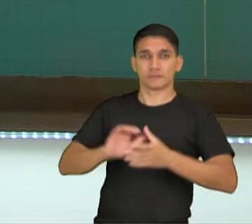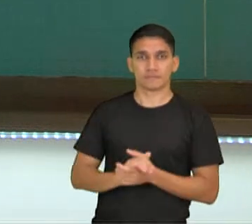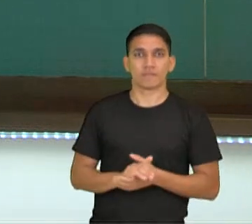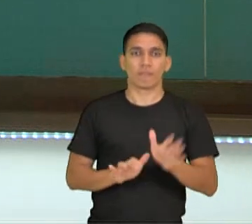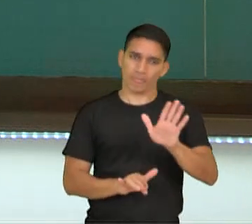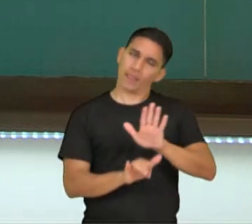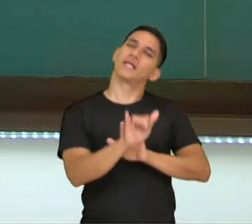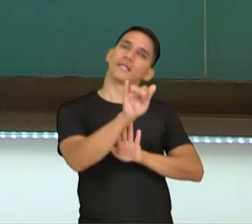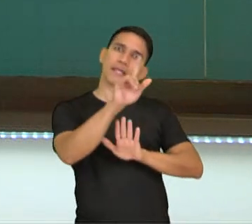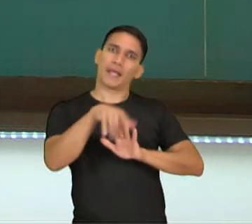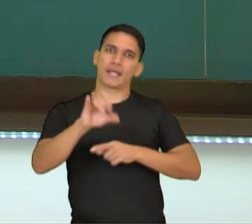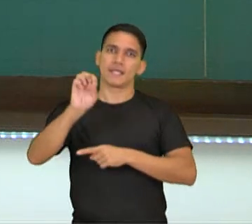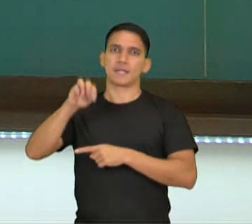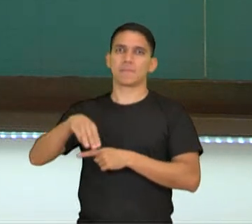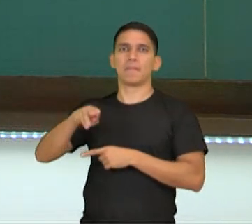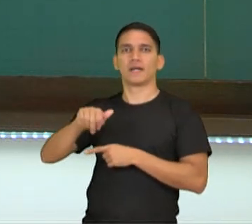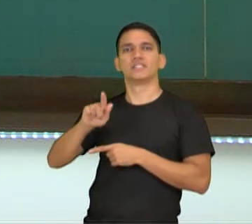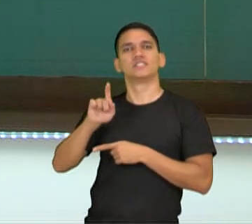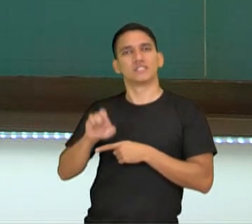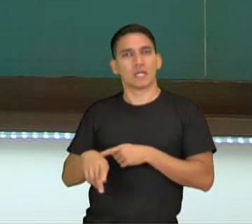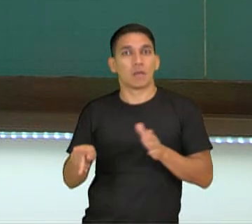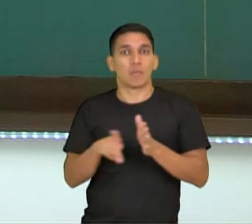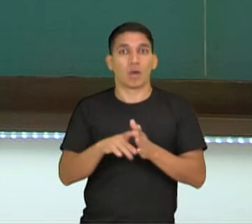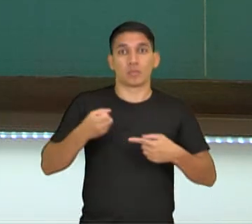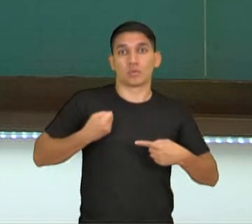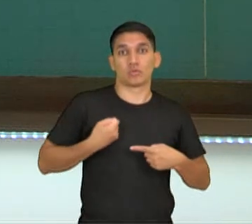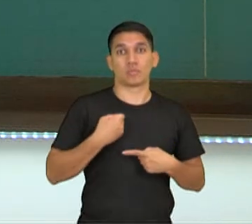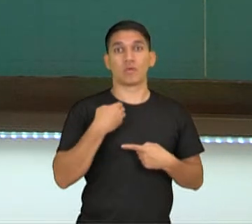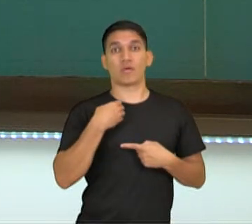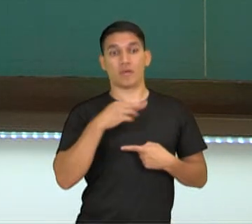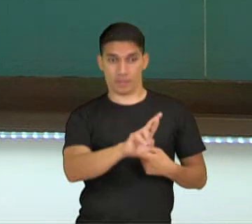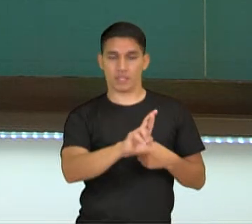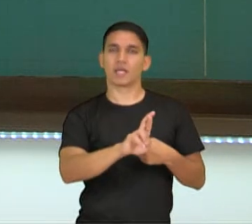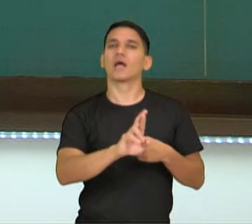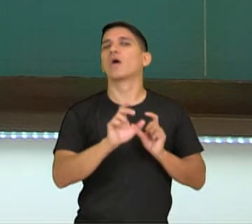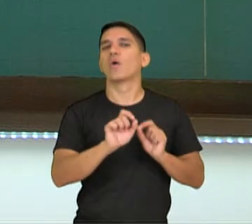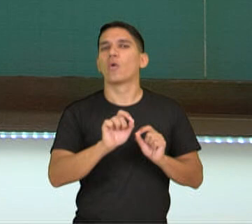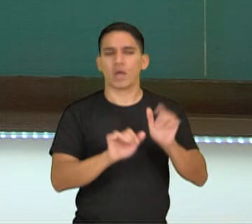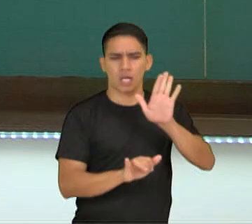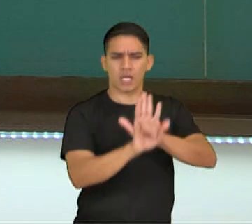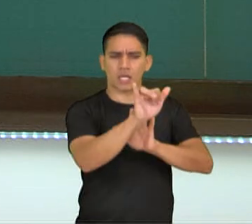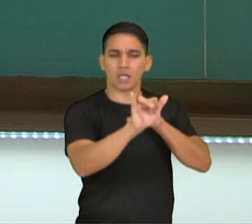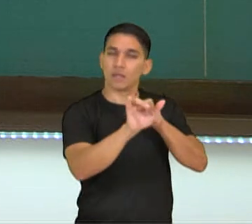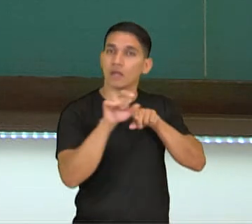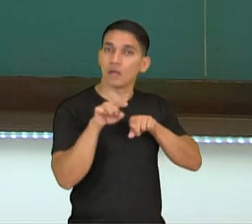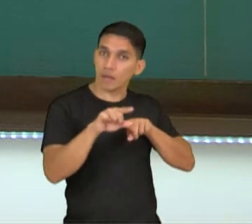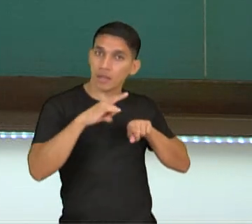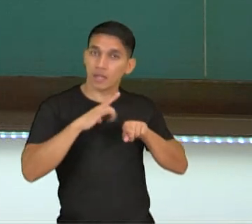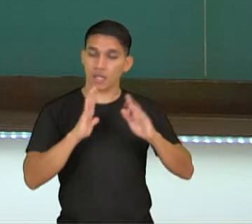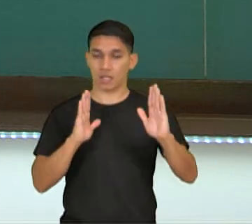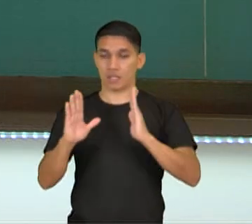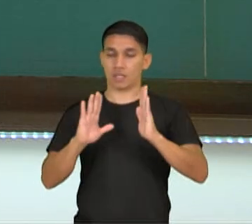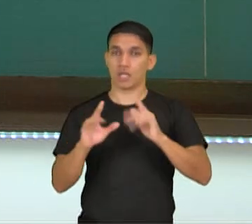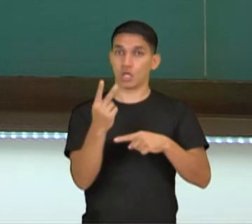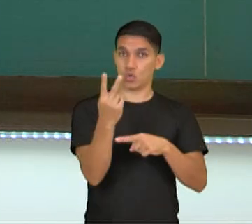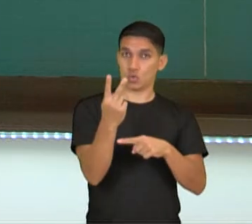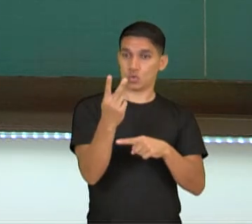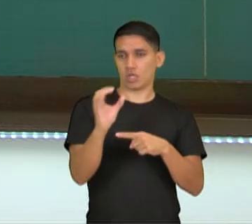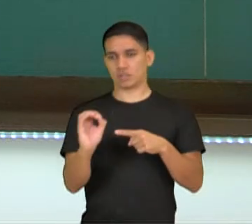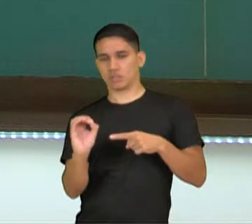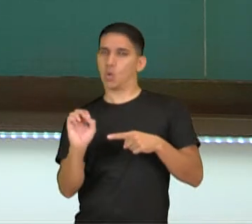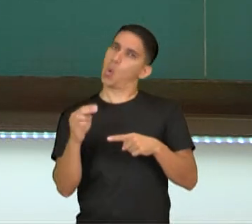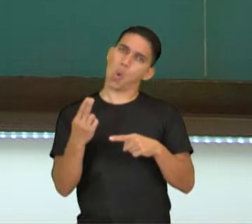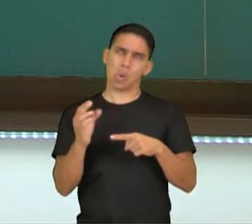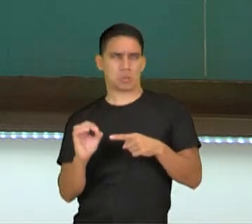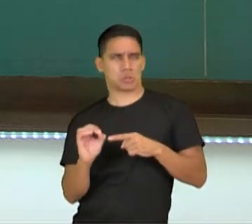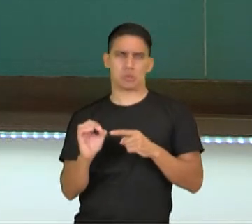y, que a imagem pertence aos reais, tal que esse y está entre 2 e 0, ou entre